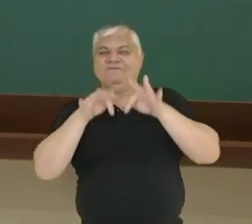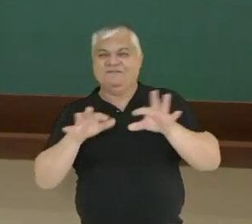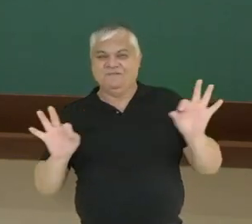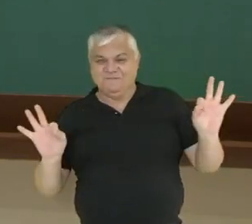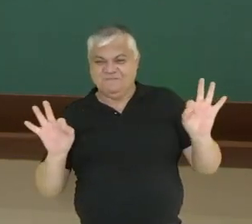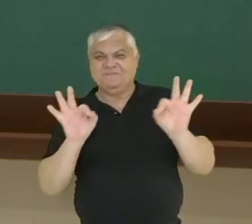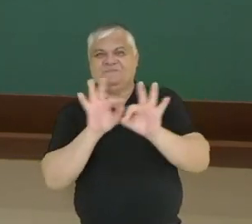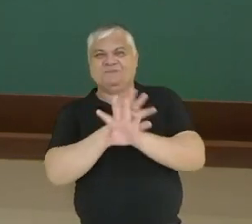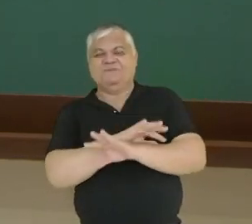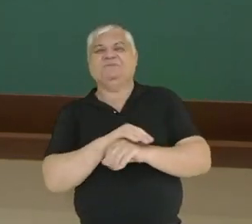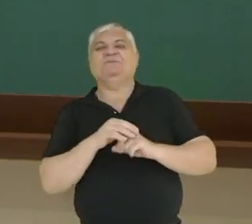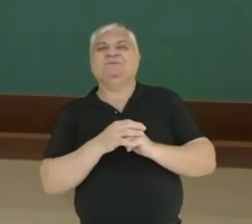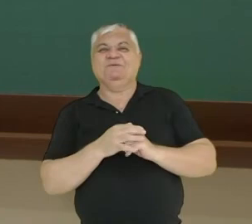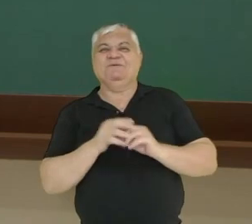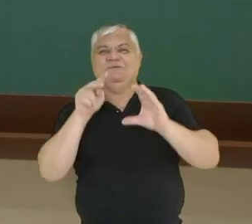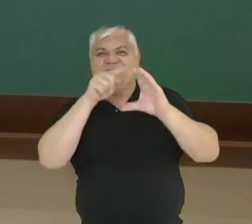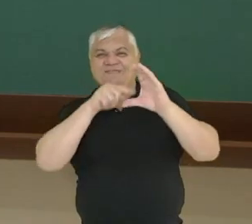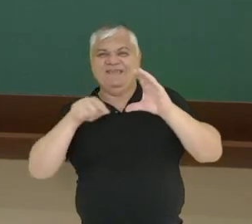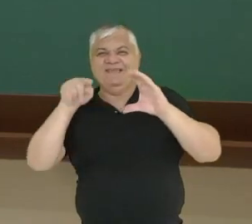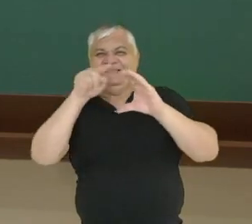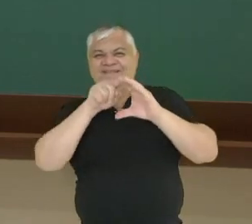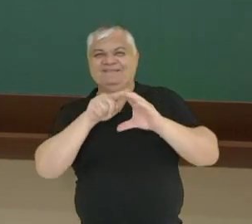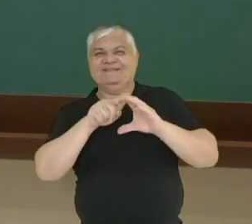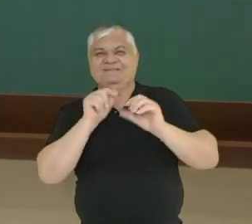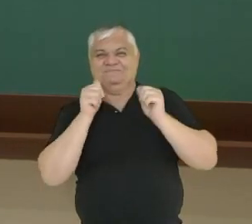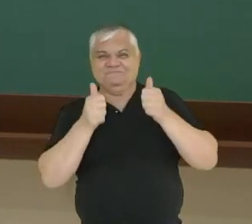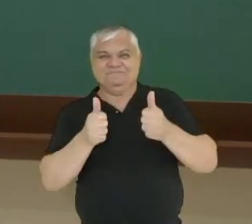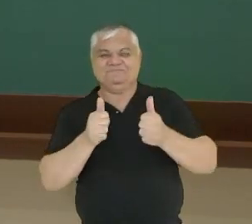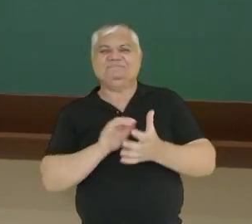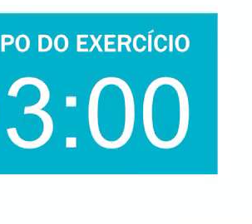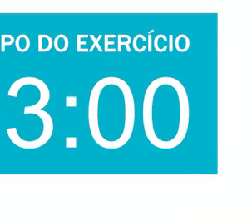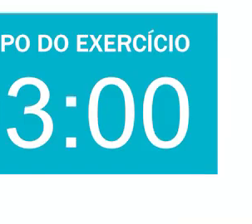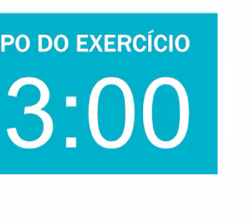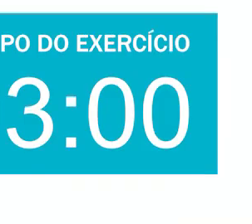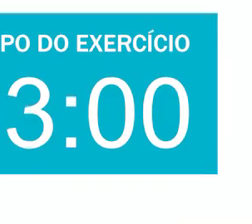para finalizarmos o nosso hexágono regular.